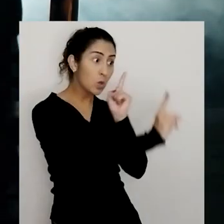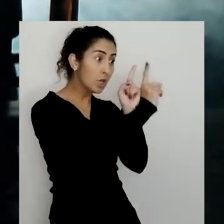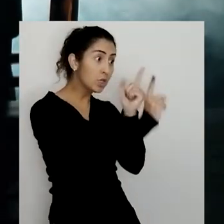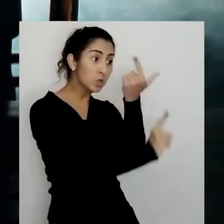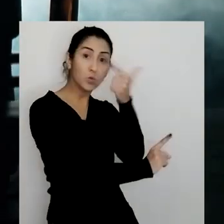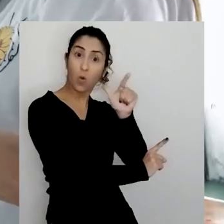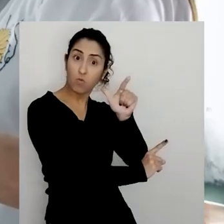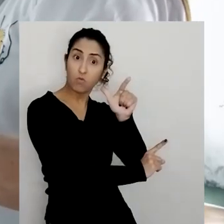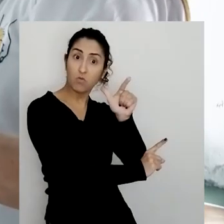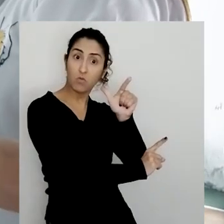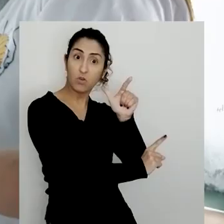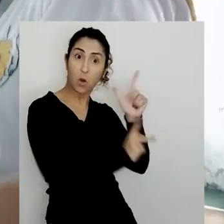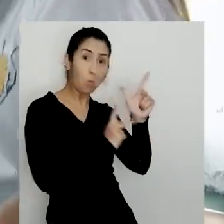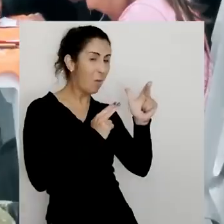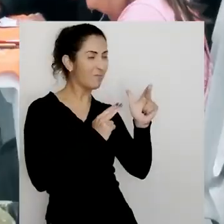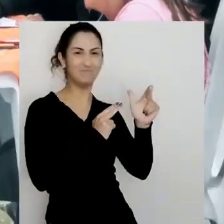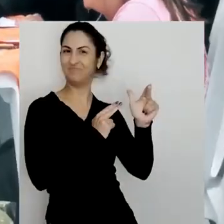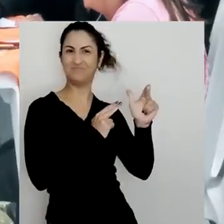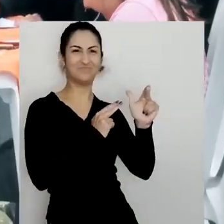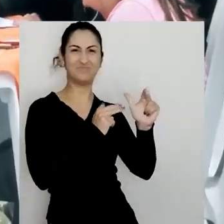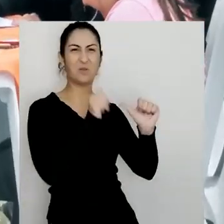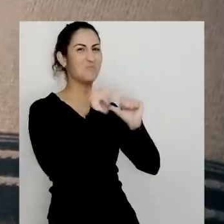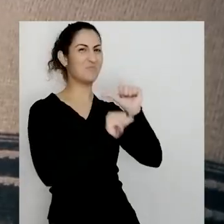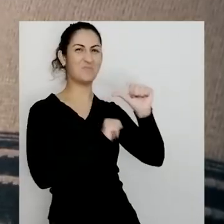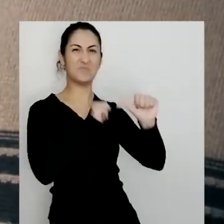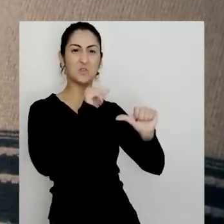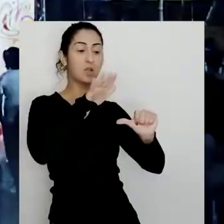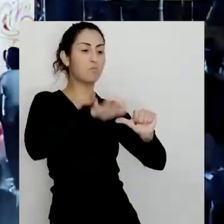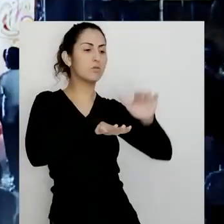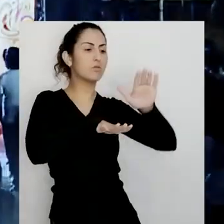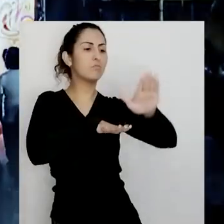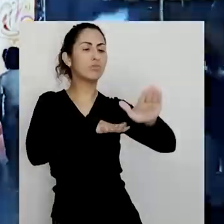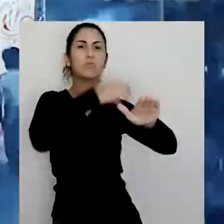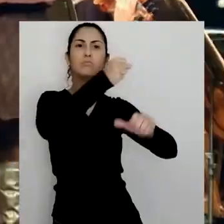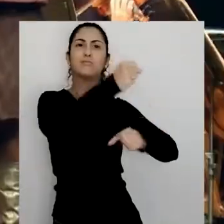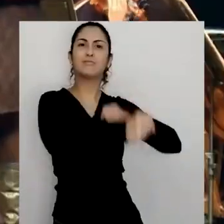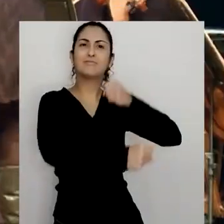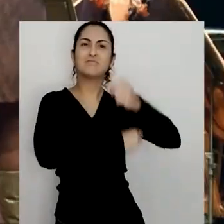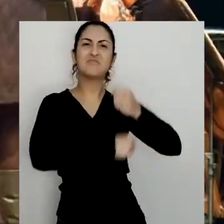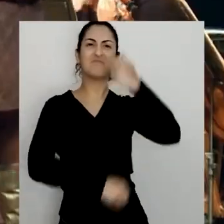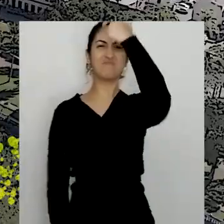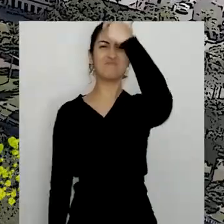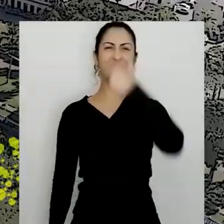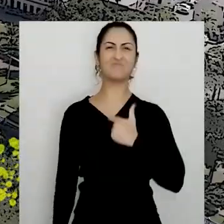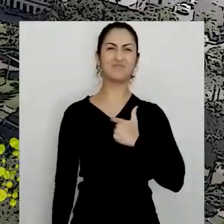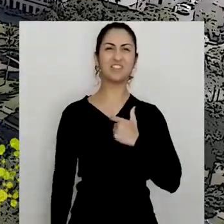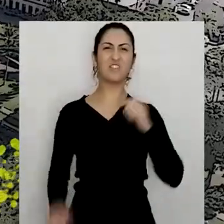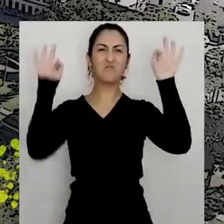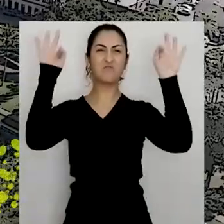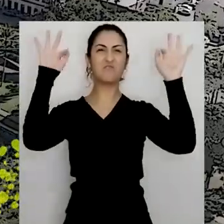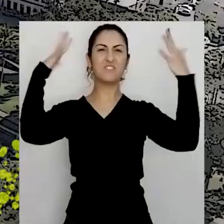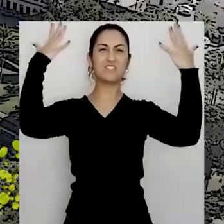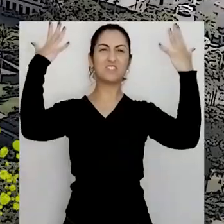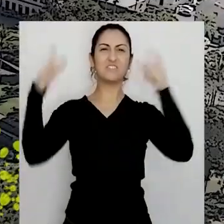o mesmo. Algo sempre muda. De passo a passo, anos se passaram e aqui